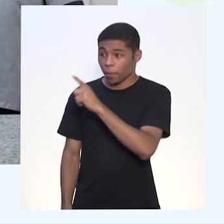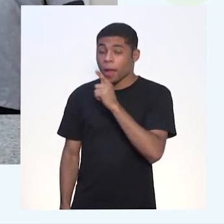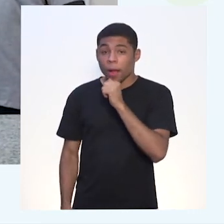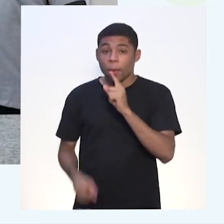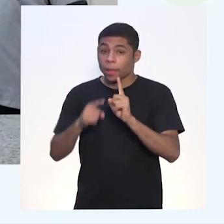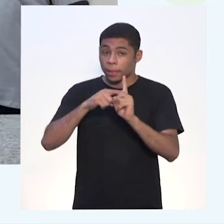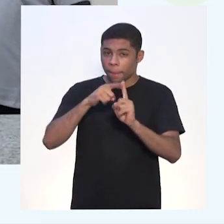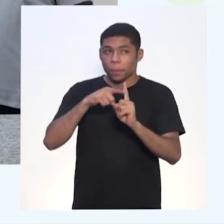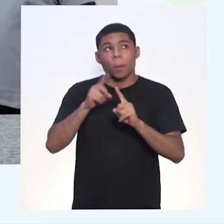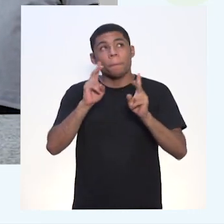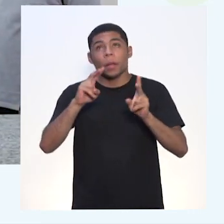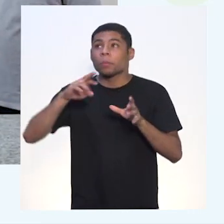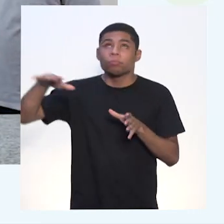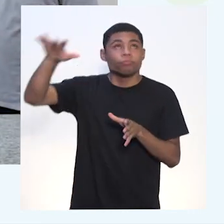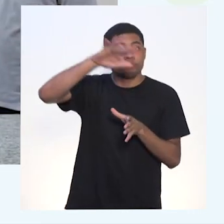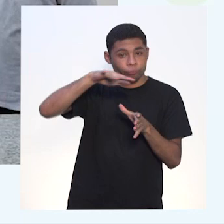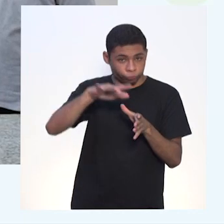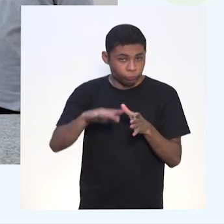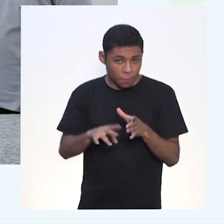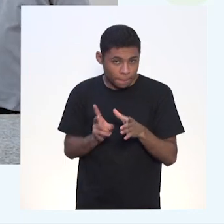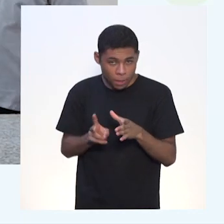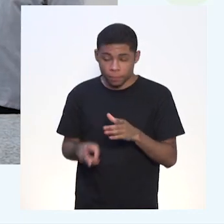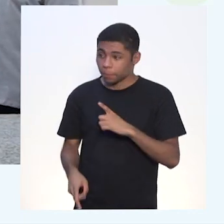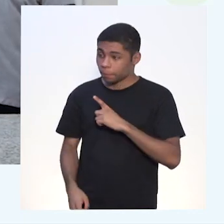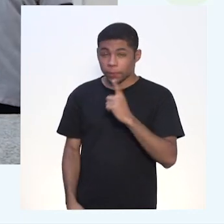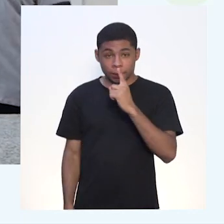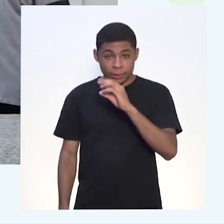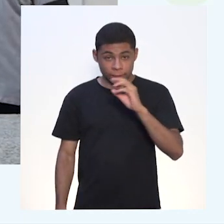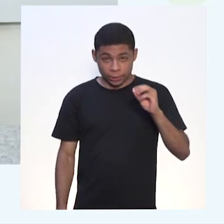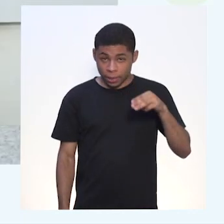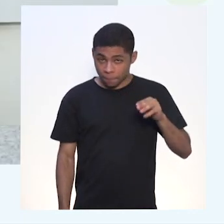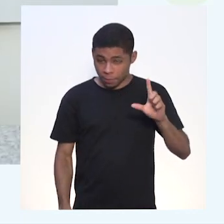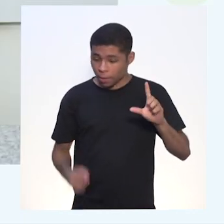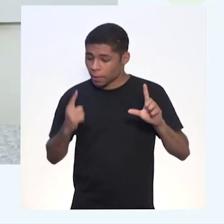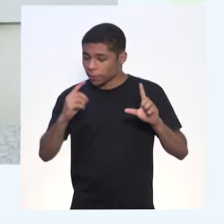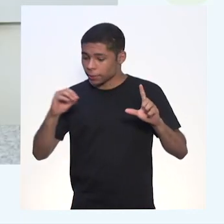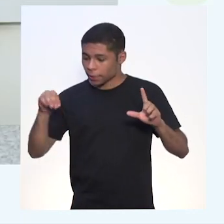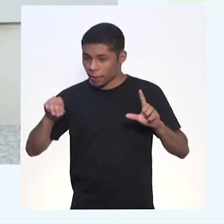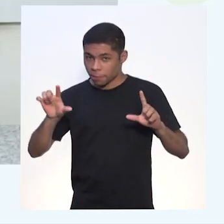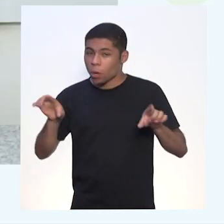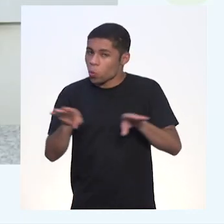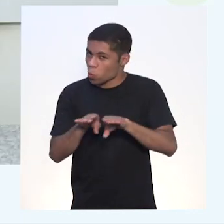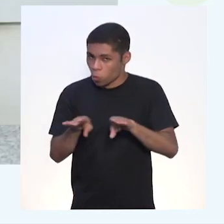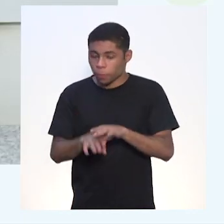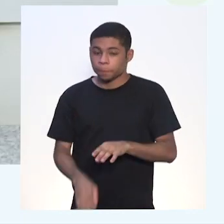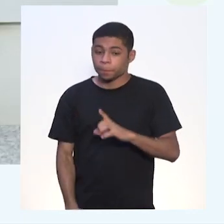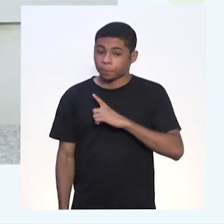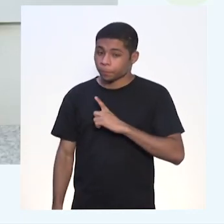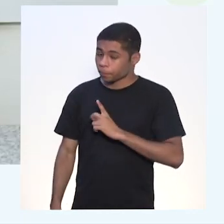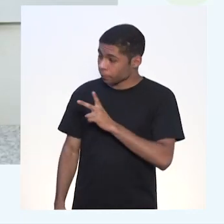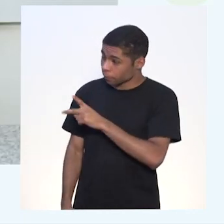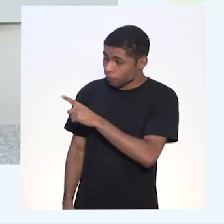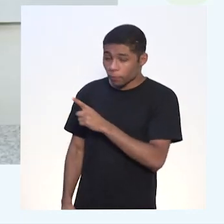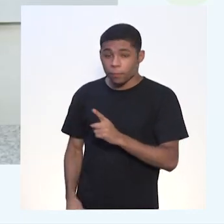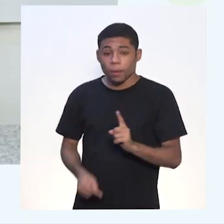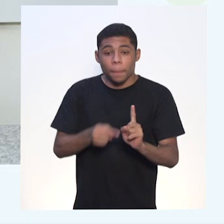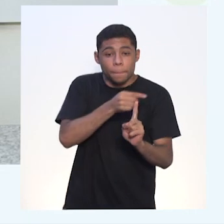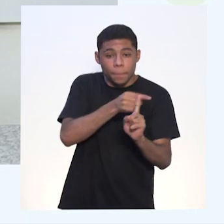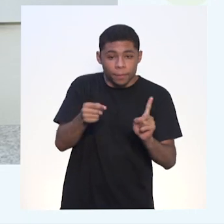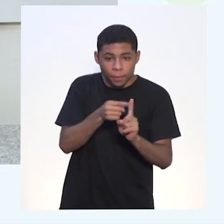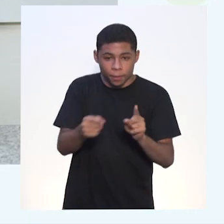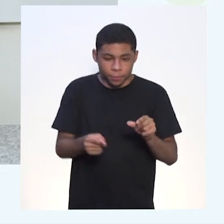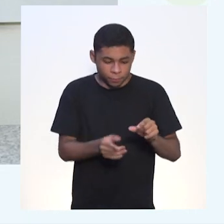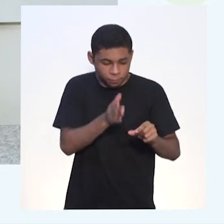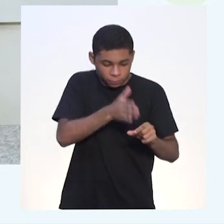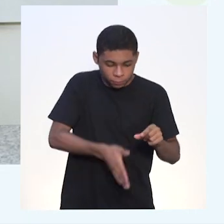temperatura ambiente e em volume igual. Eu tenho 100 ml em cada becker. E a gente tem aqui uma parte, metade do comprimido